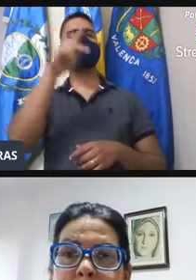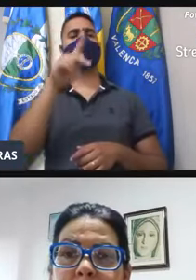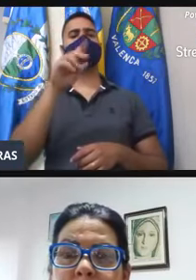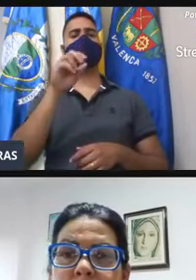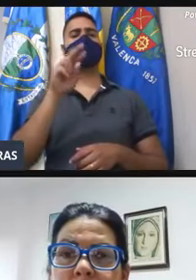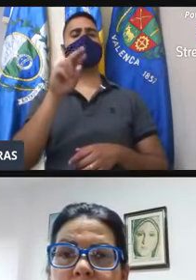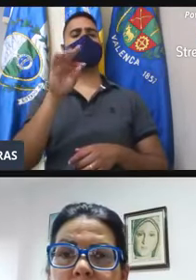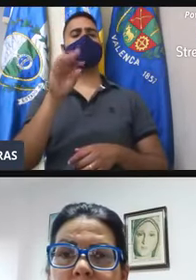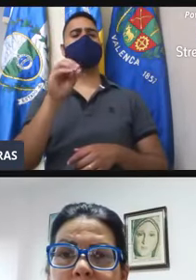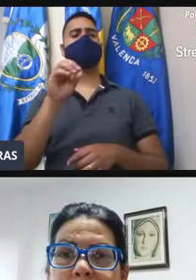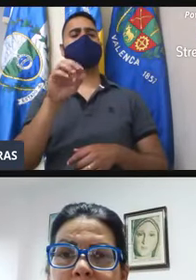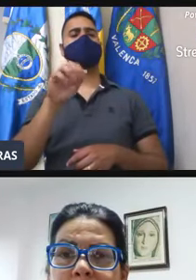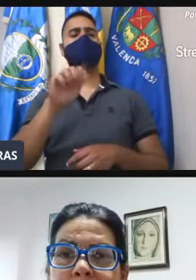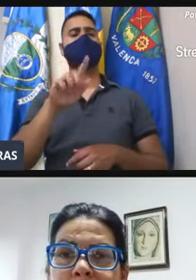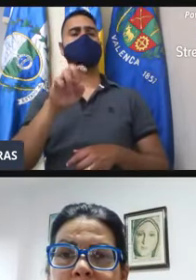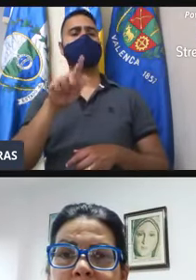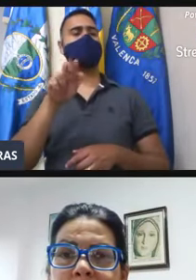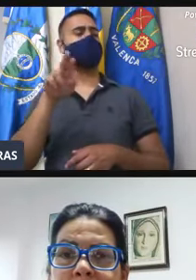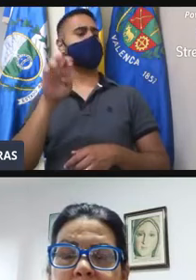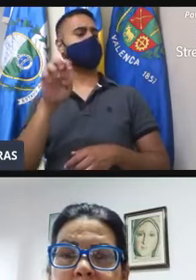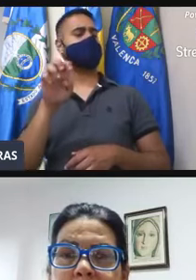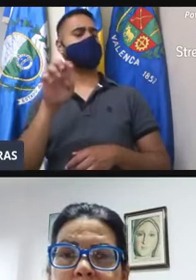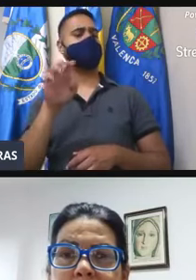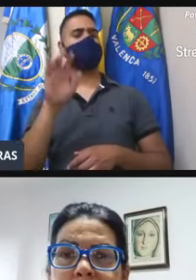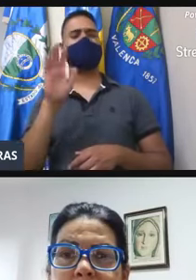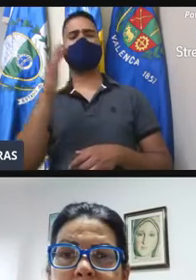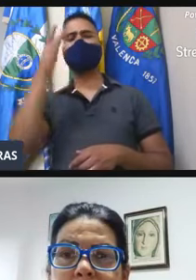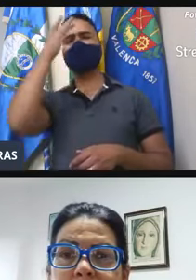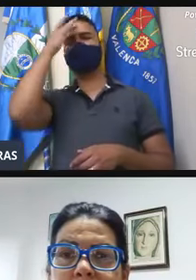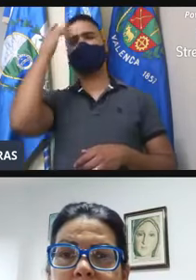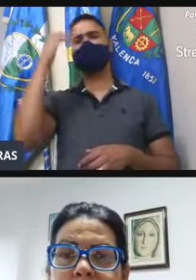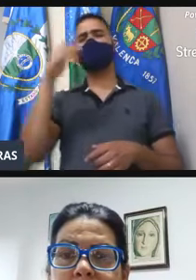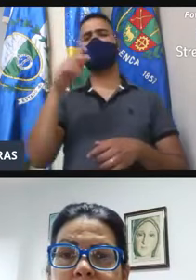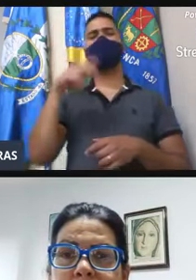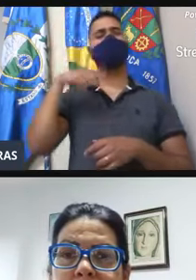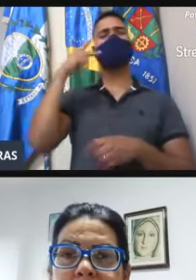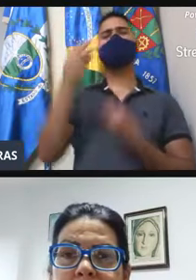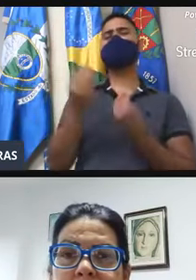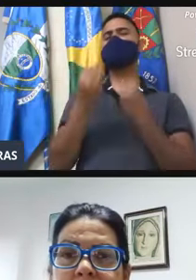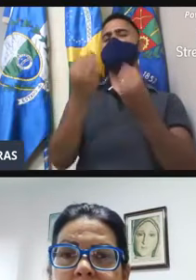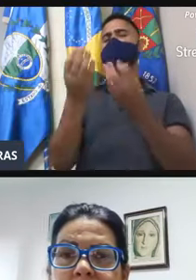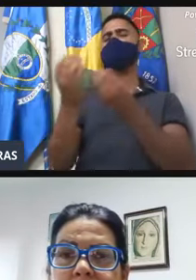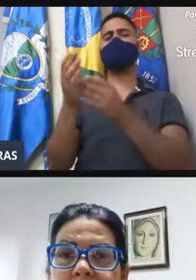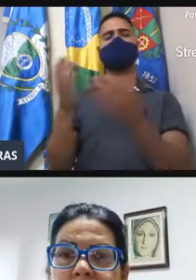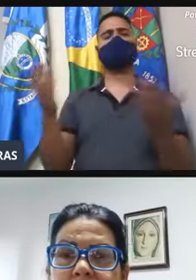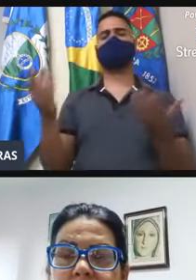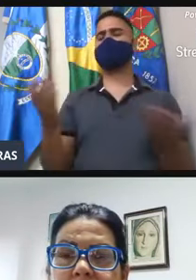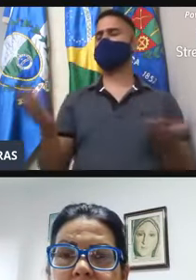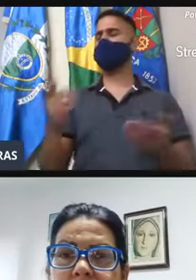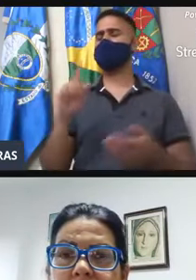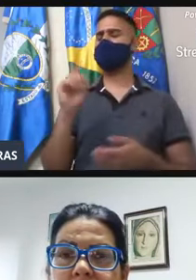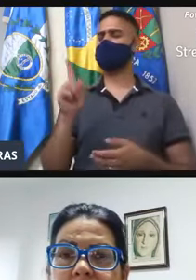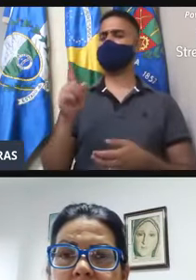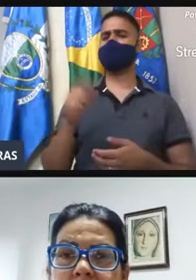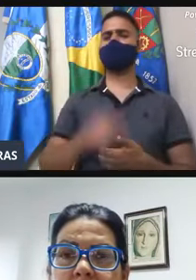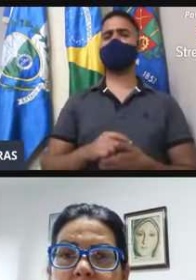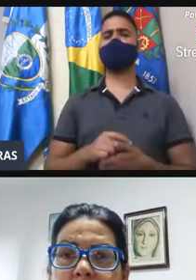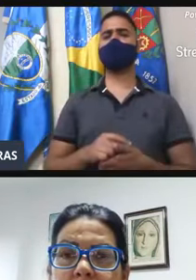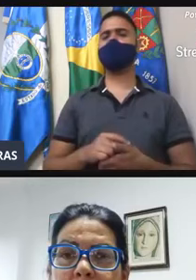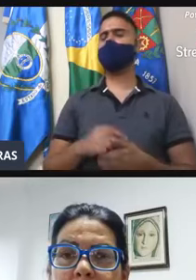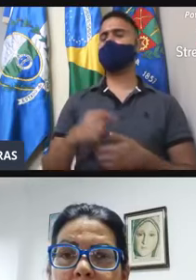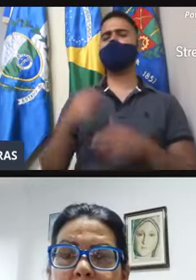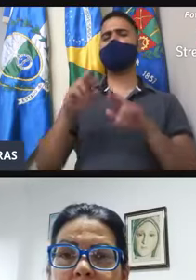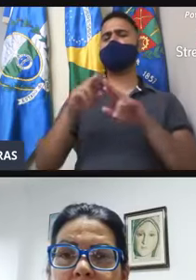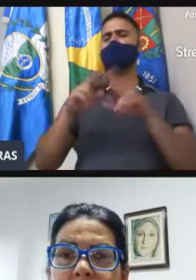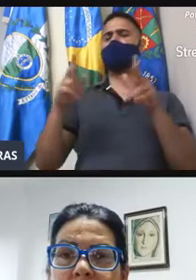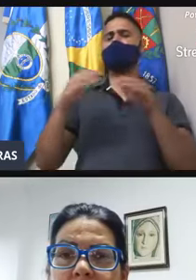Lá foi esse tempo, David, que vereador distribuía as coisas. Hoje nós vivemos no outro patamar, nós